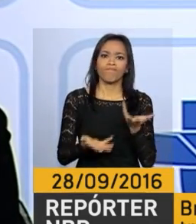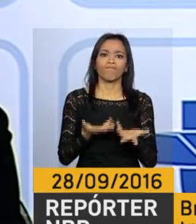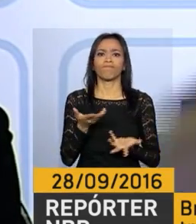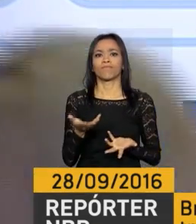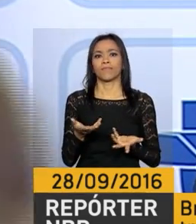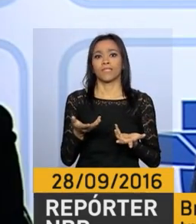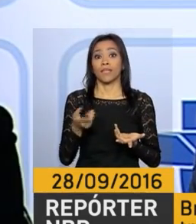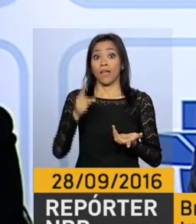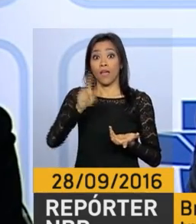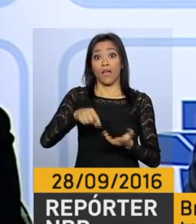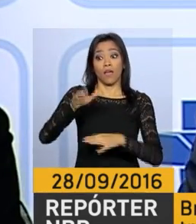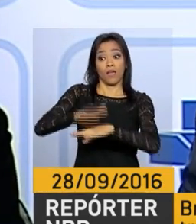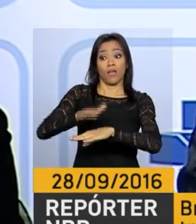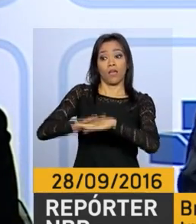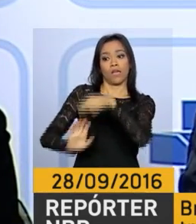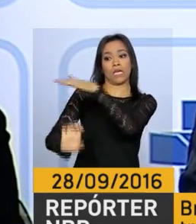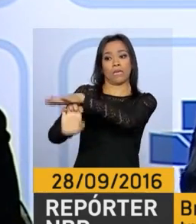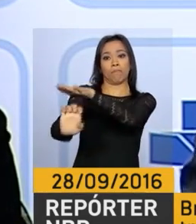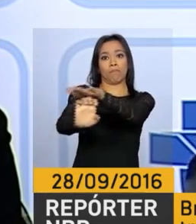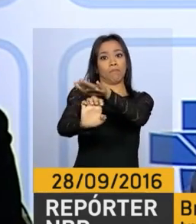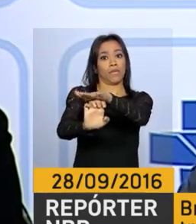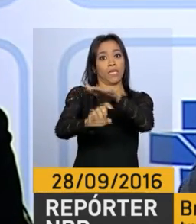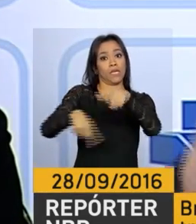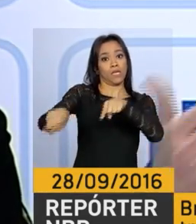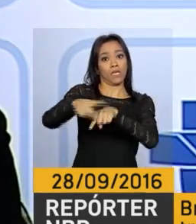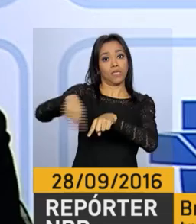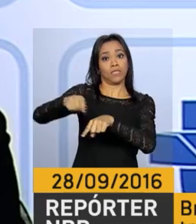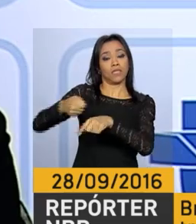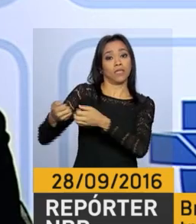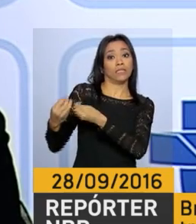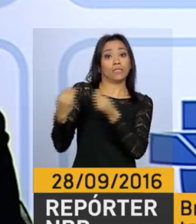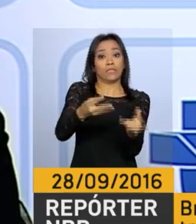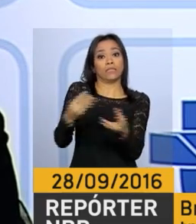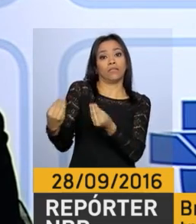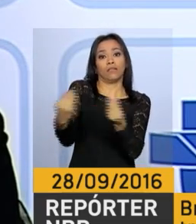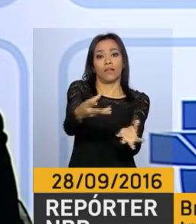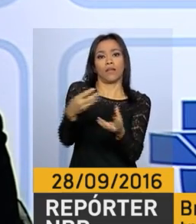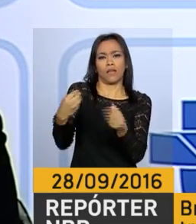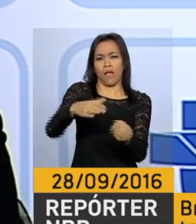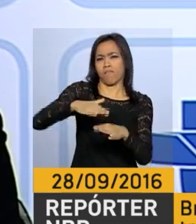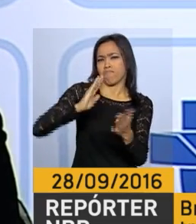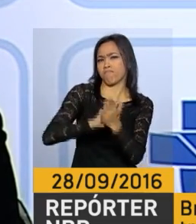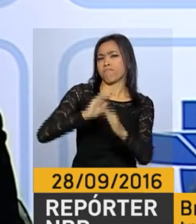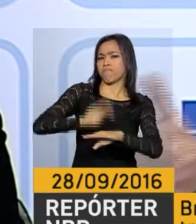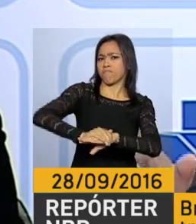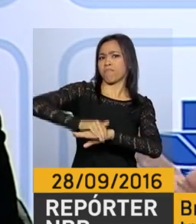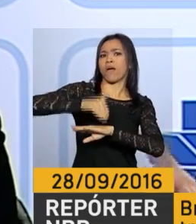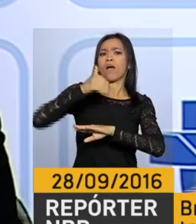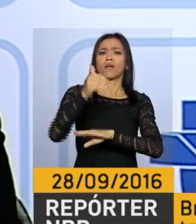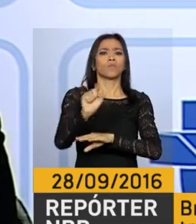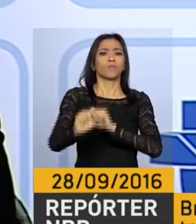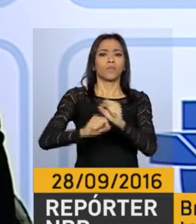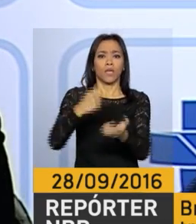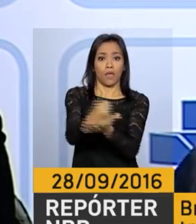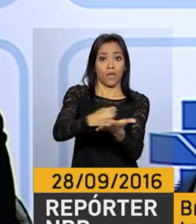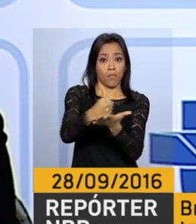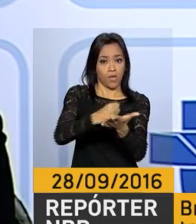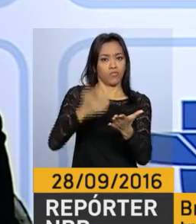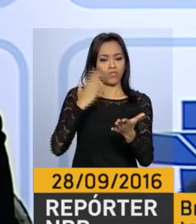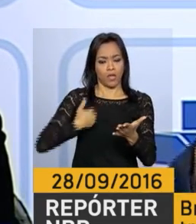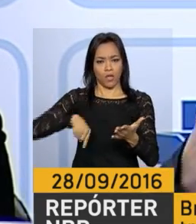da empresa de entregar mais o volume de comprimidos mas fizemos um cronograma e